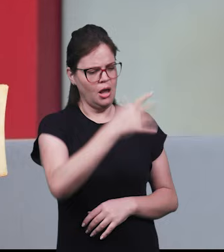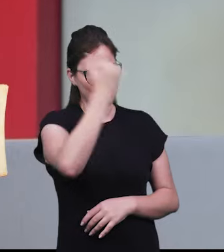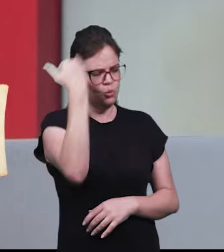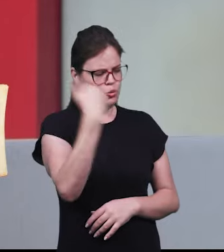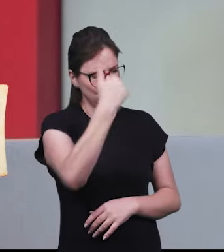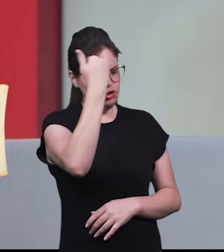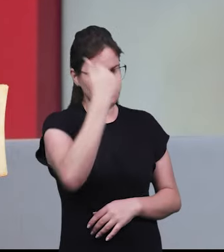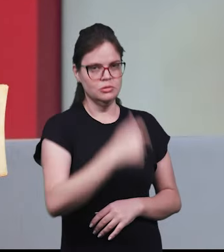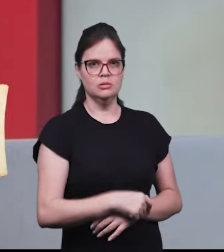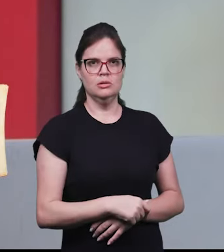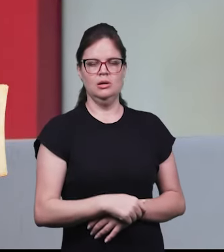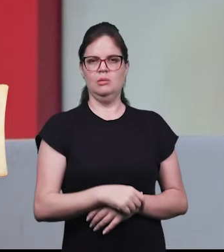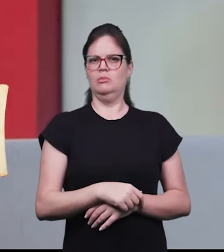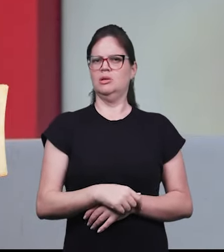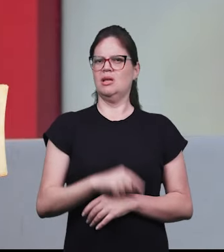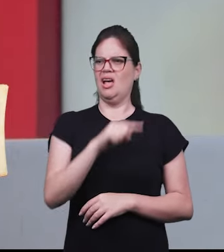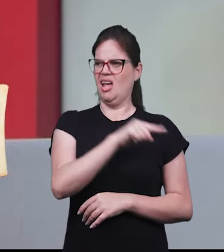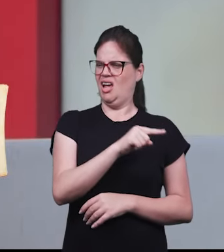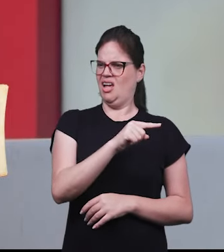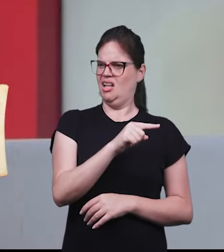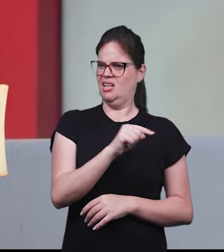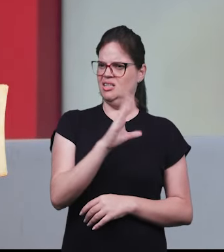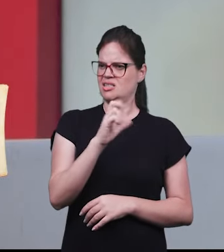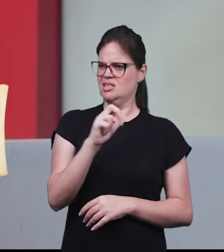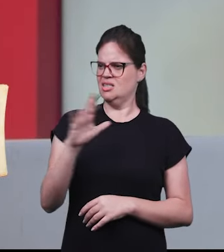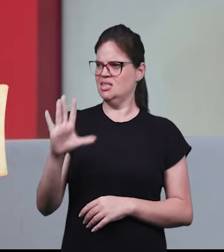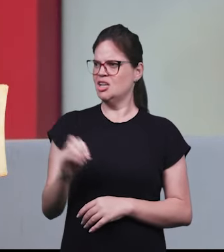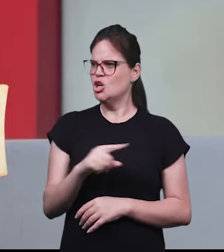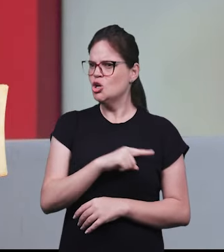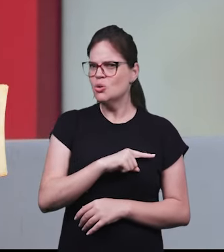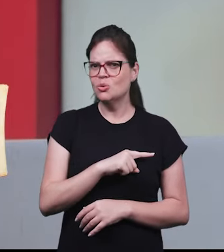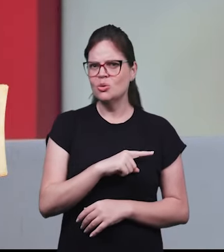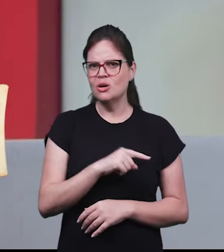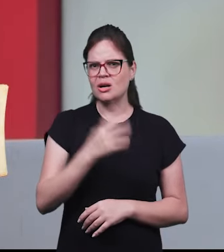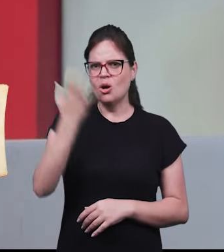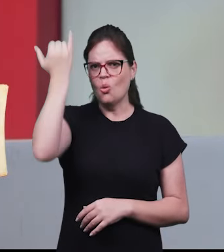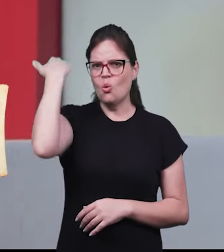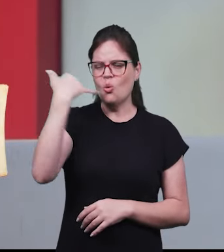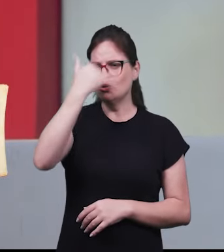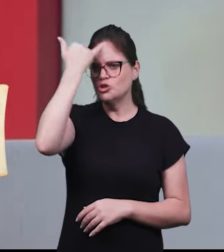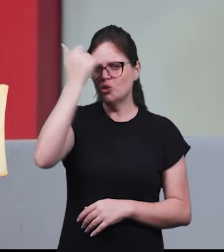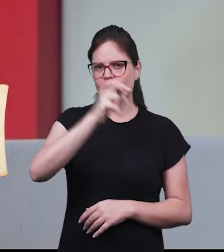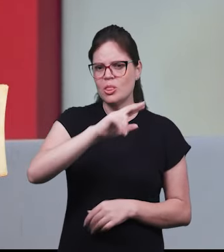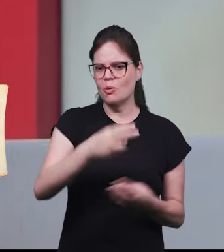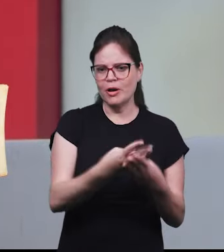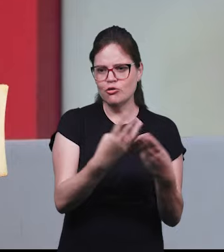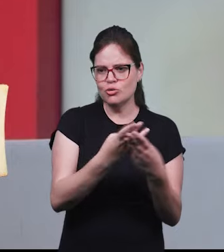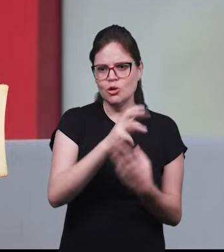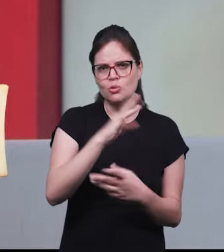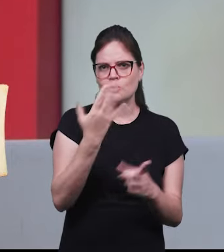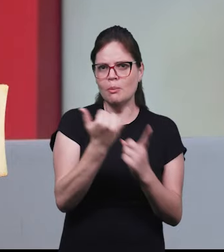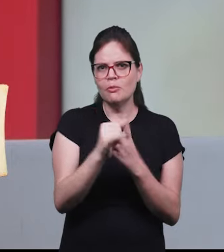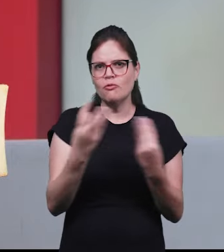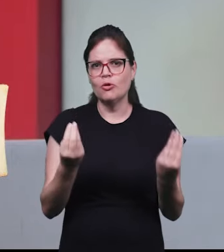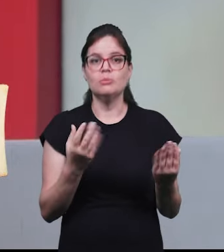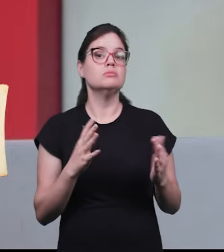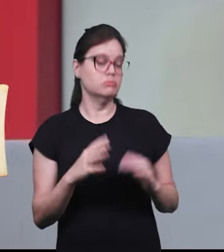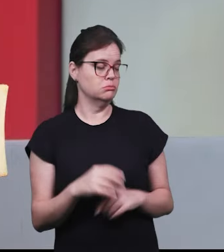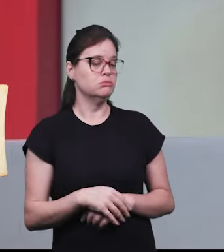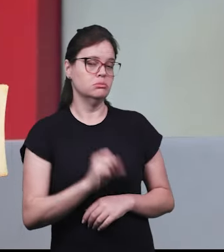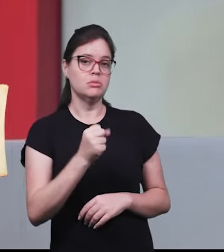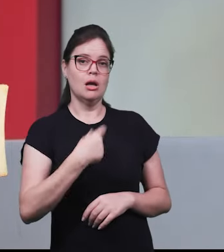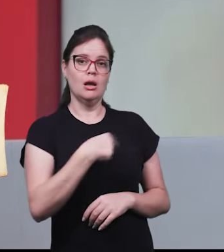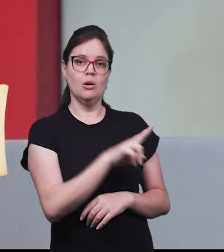de ungido, que certamente assustou, mas ungido, Ciro? Até hoje as pessoas ficam assustadas de chamar mas ele falou, quebrarei